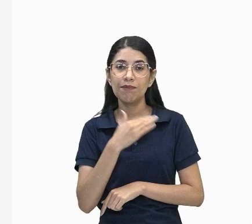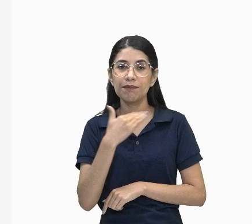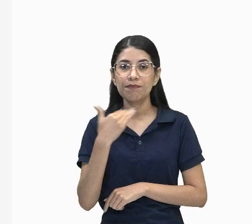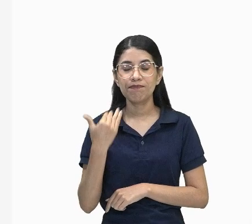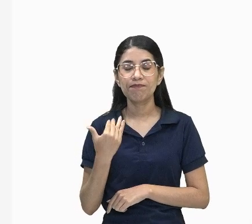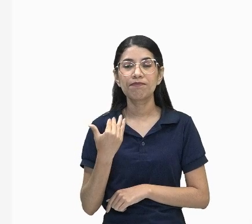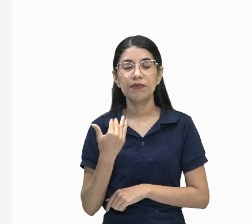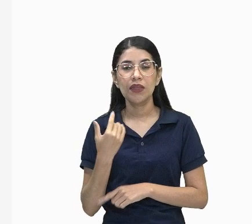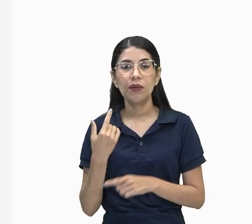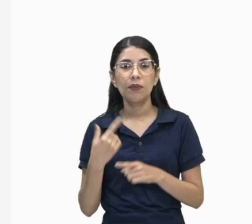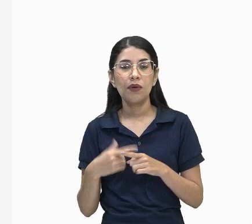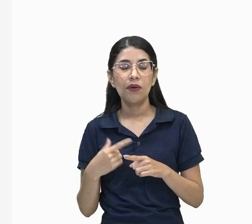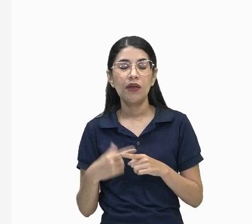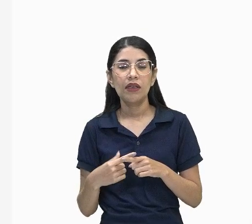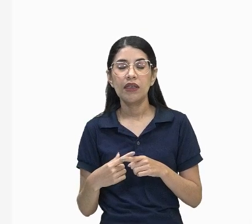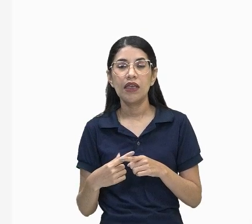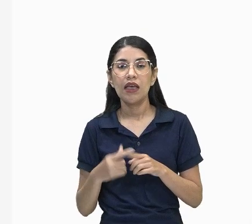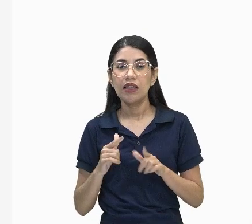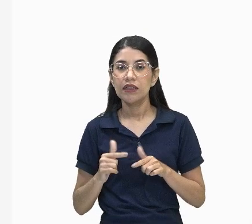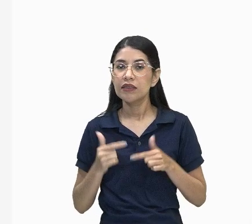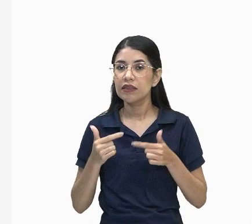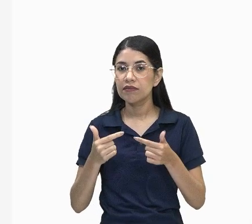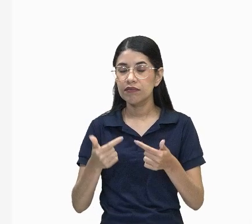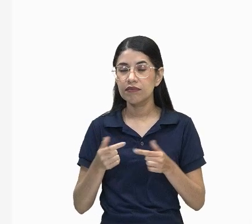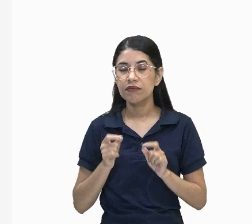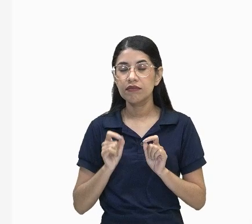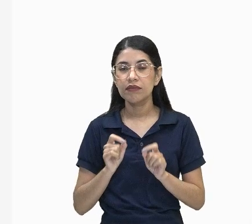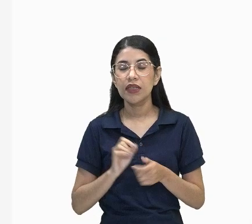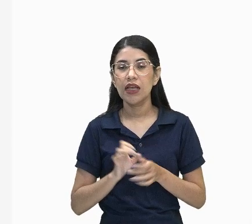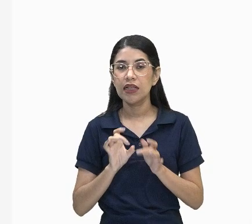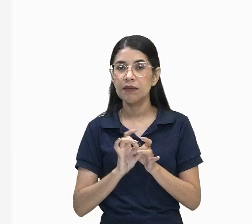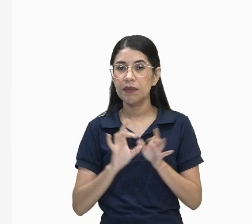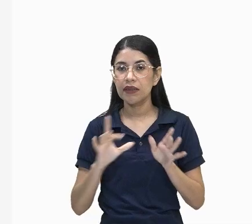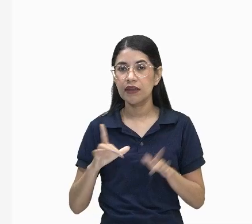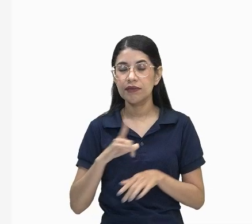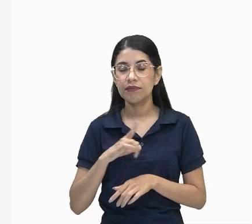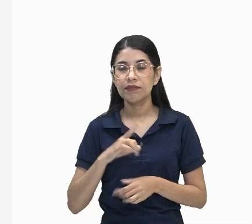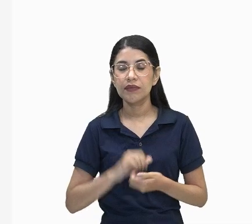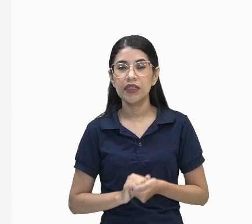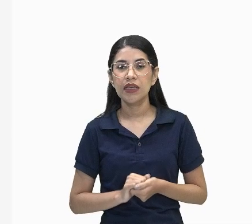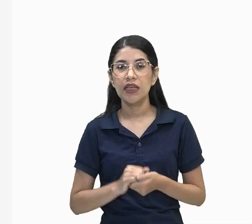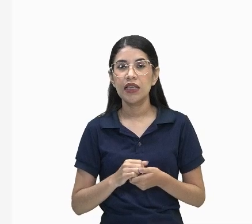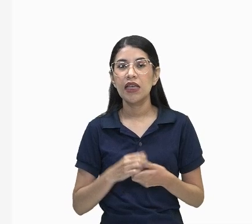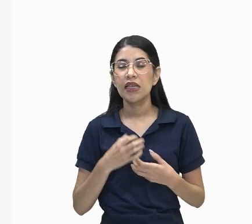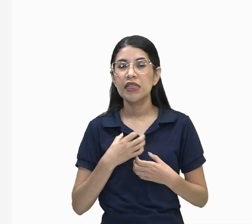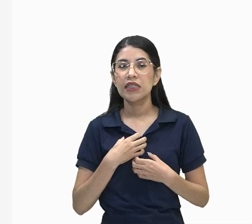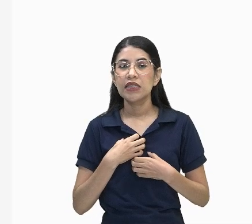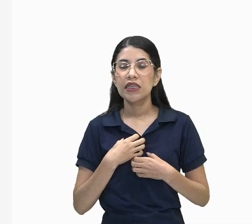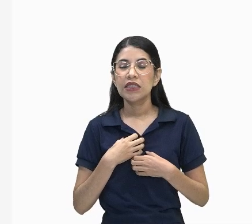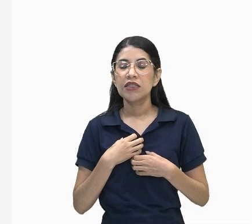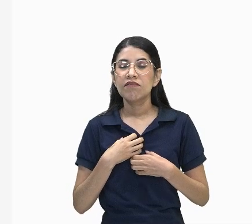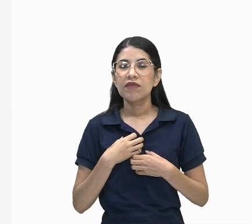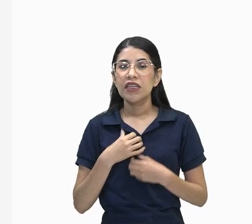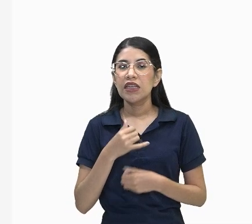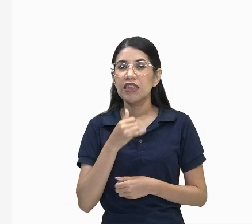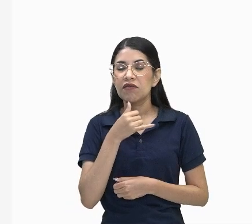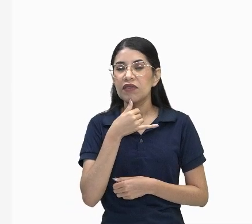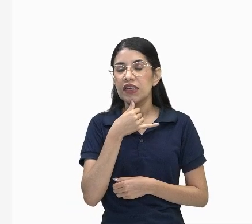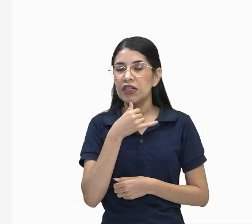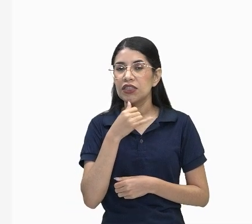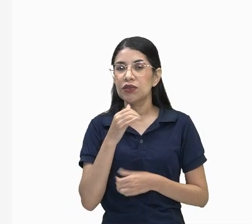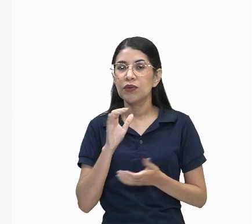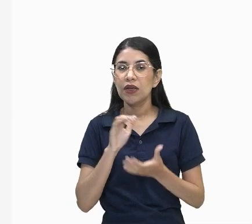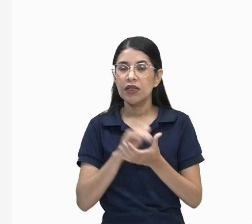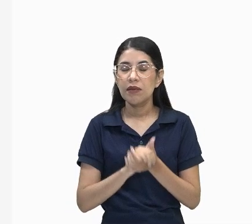assassinadas por exercerem a sua liberdade, né? Ela se sentia infeliz no casamento e fez uma